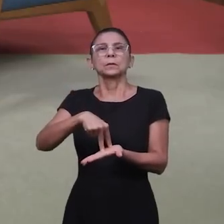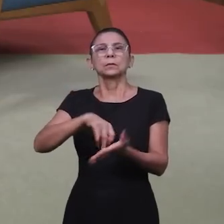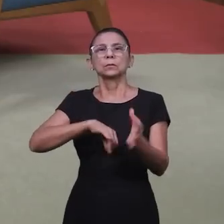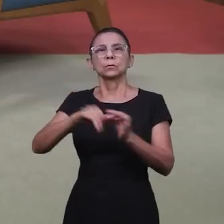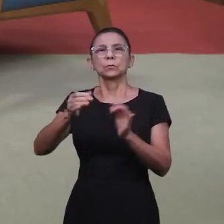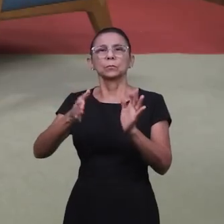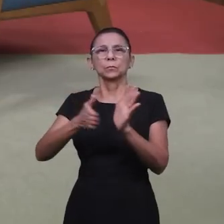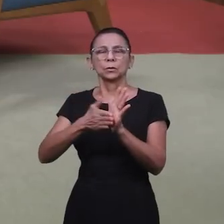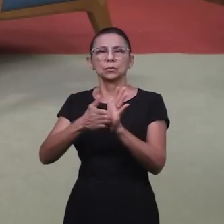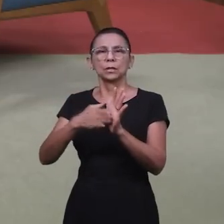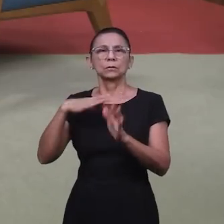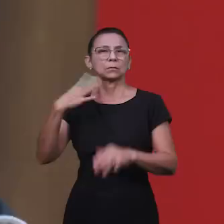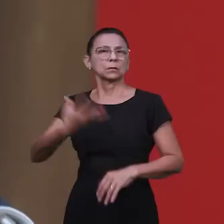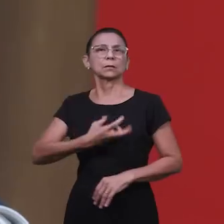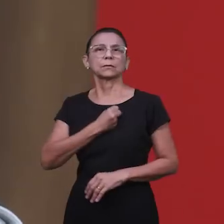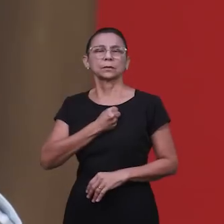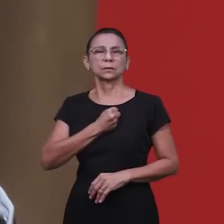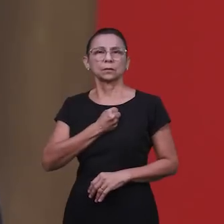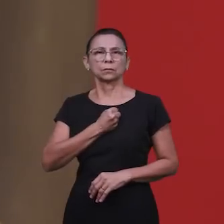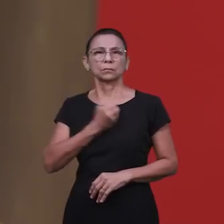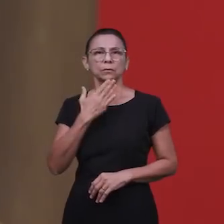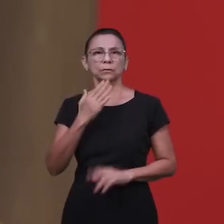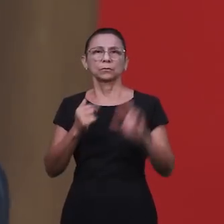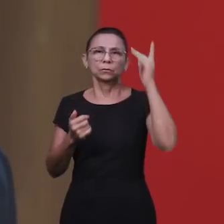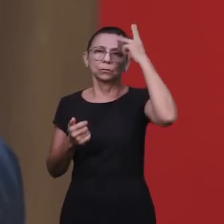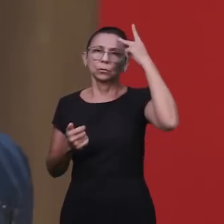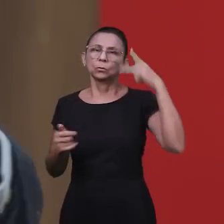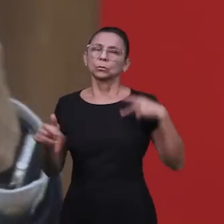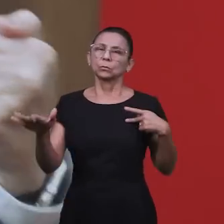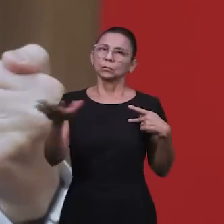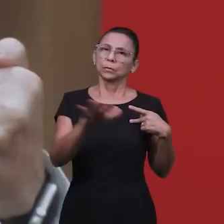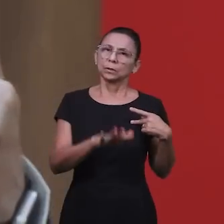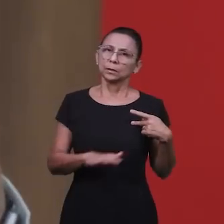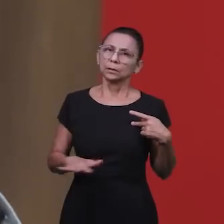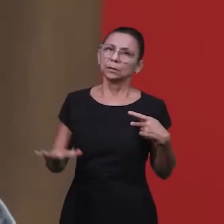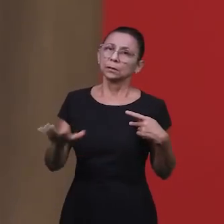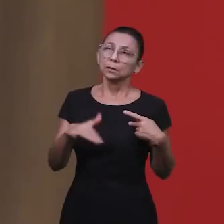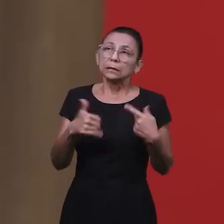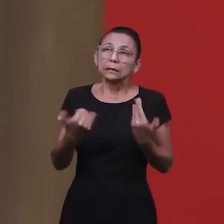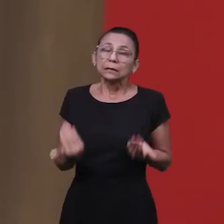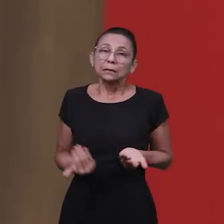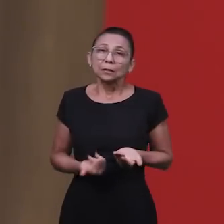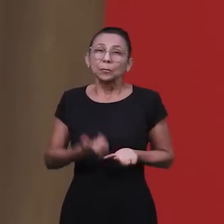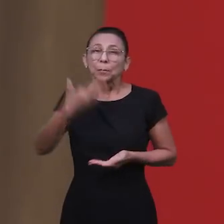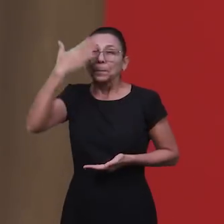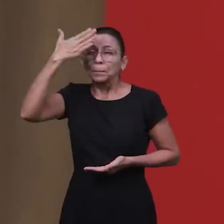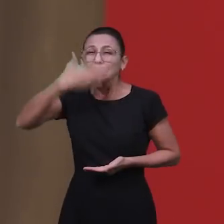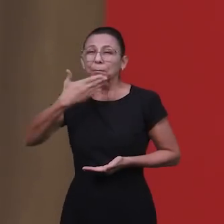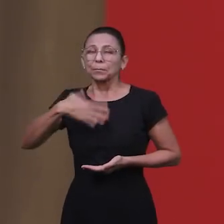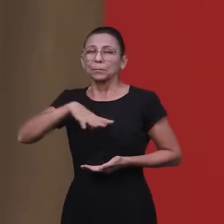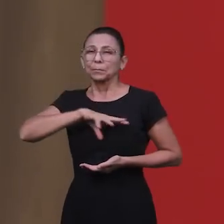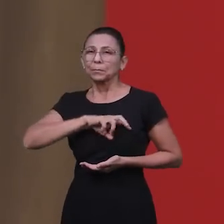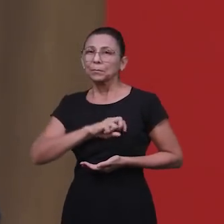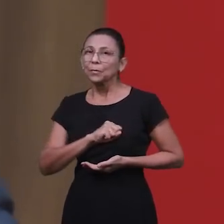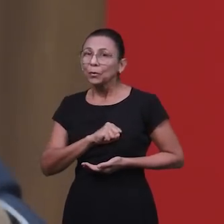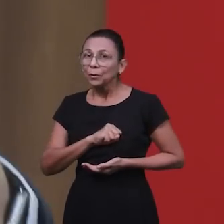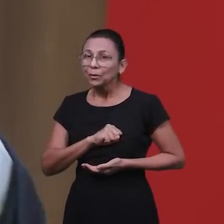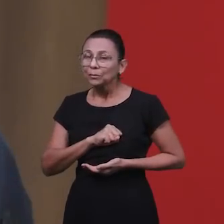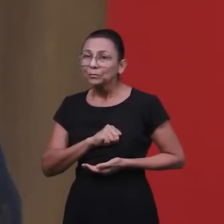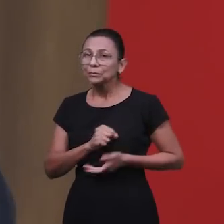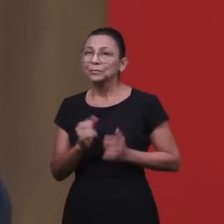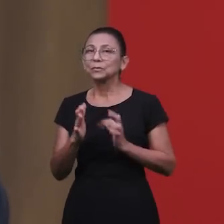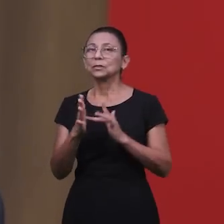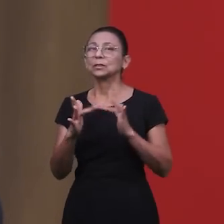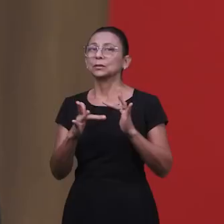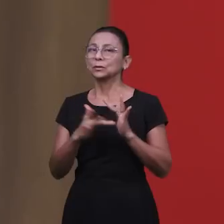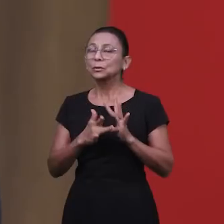Por esta razão, em reconhecimento a esse amor, ao sacrifício perfeito,